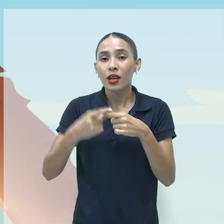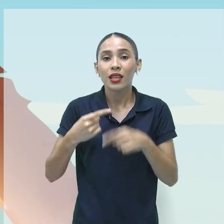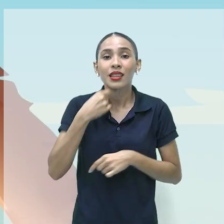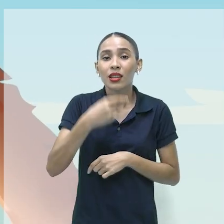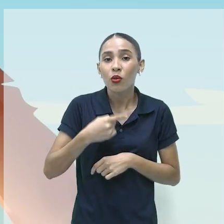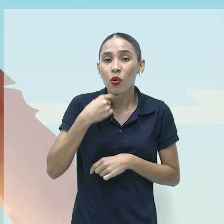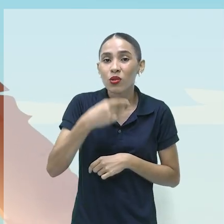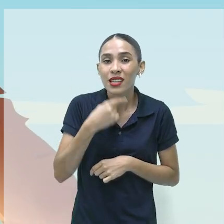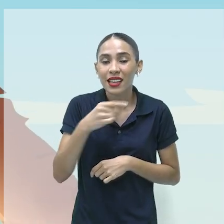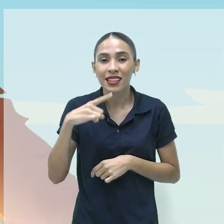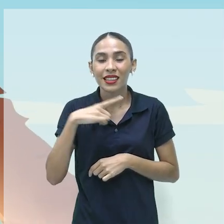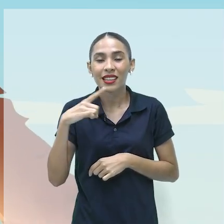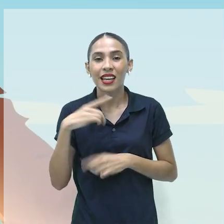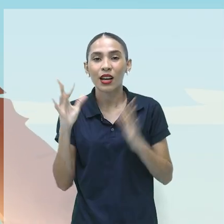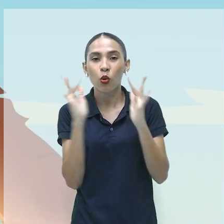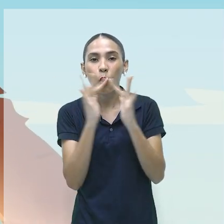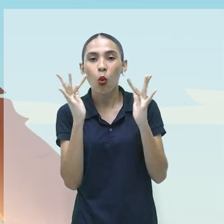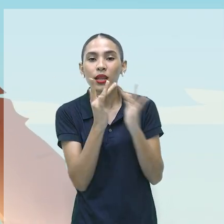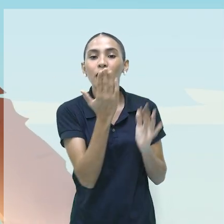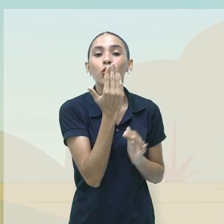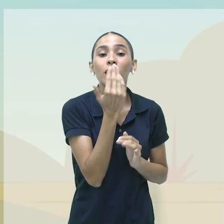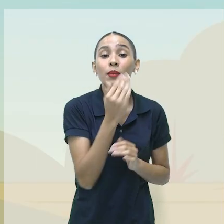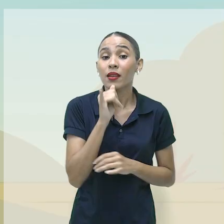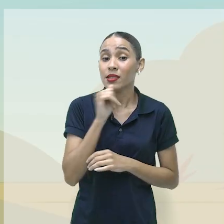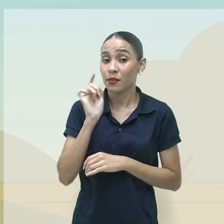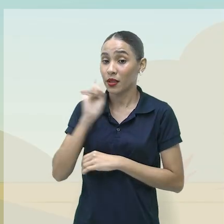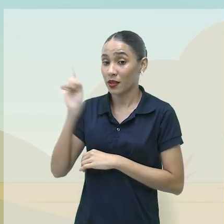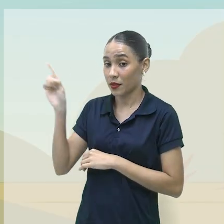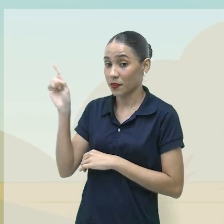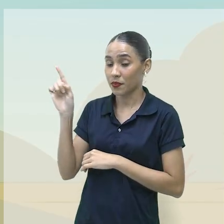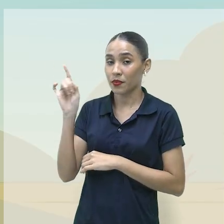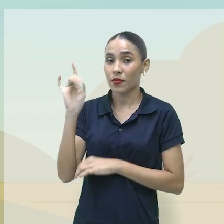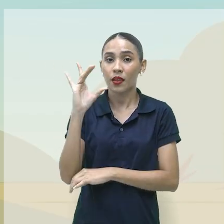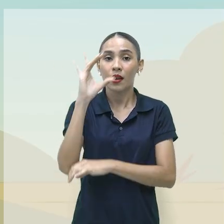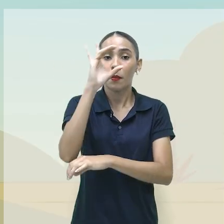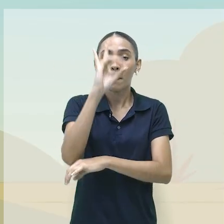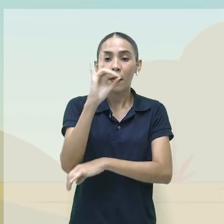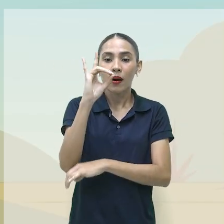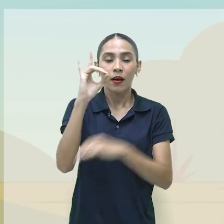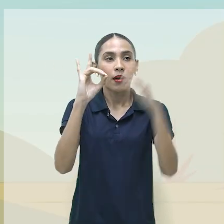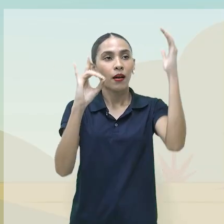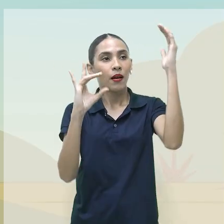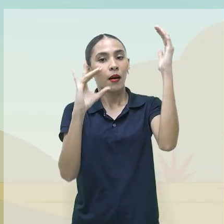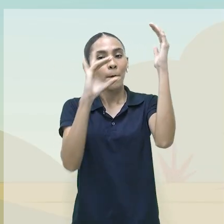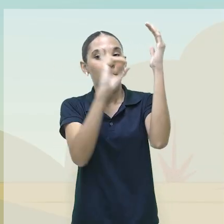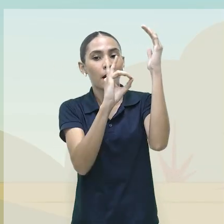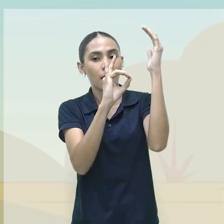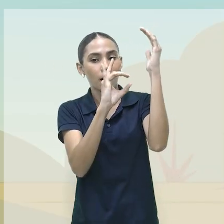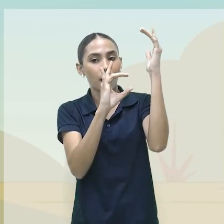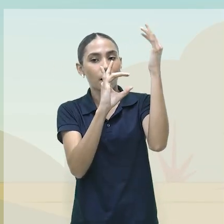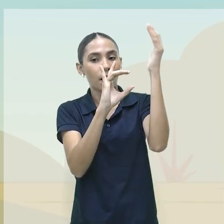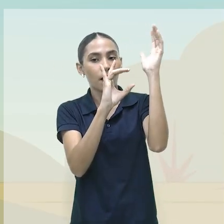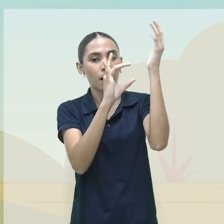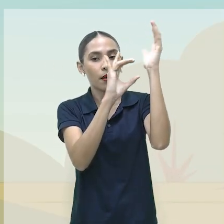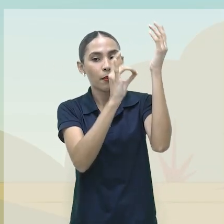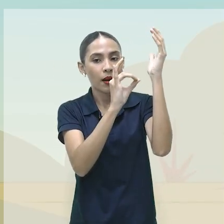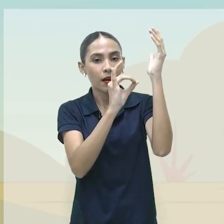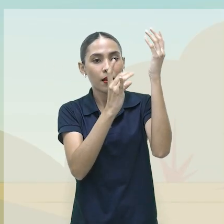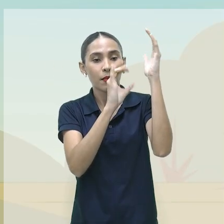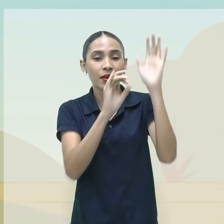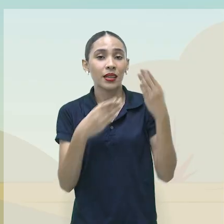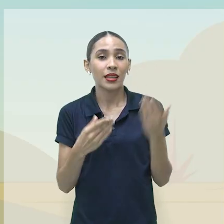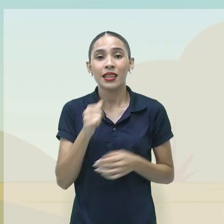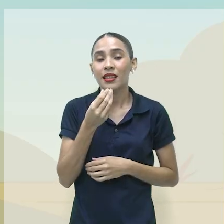ela não consegue ter acesso ao alimento, como a girafa está fazendo uma tentativa aí. E se essa girafa ela vai